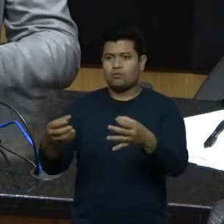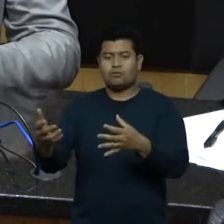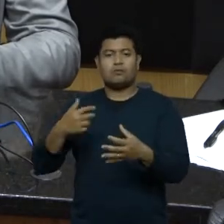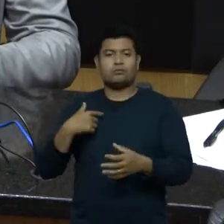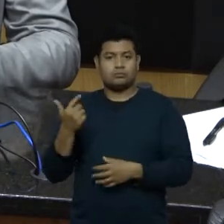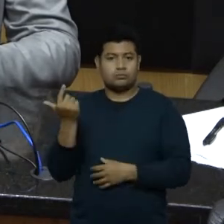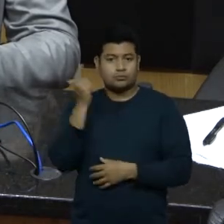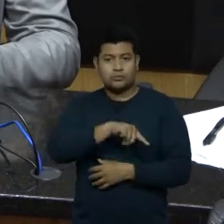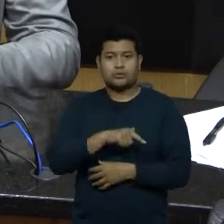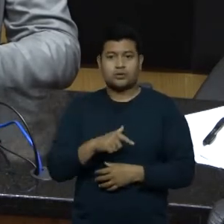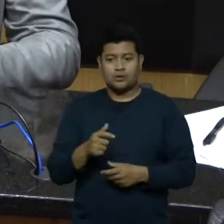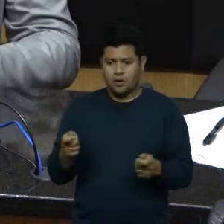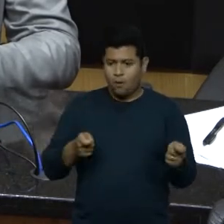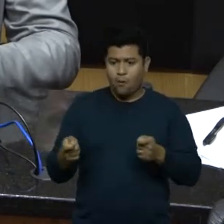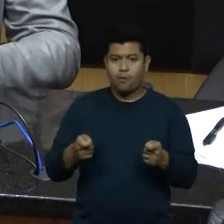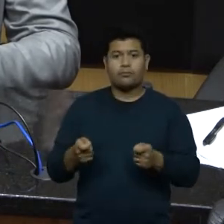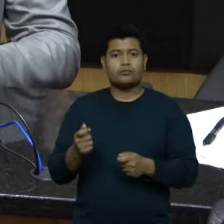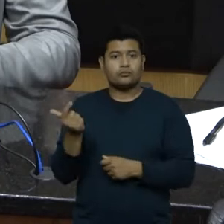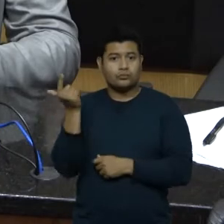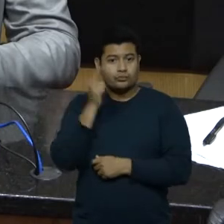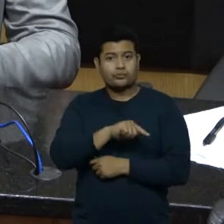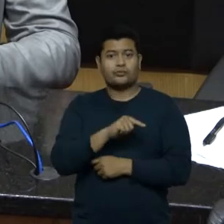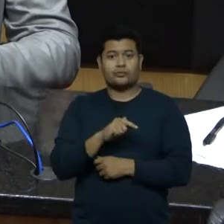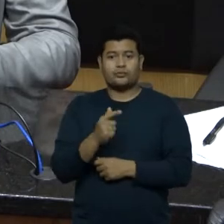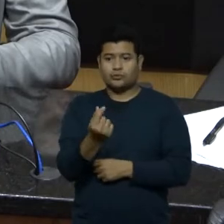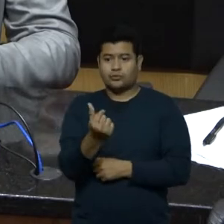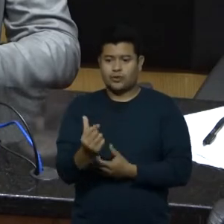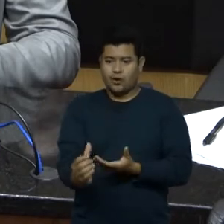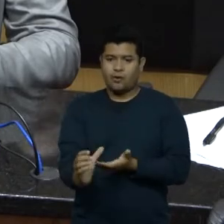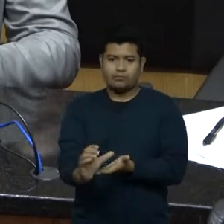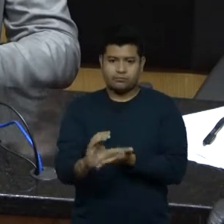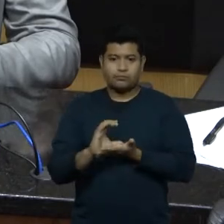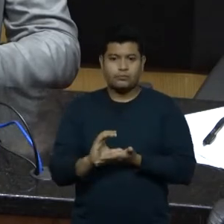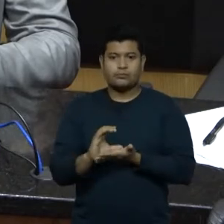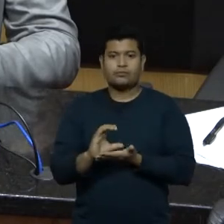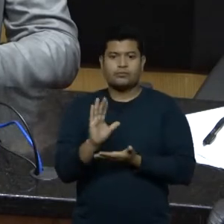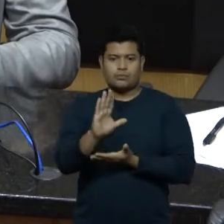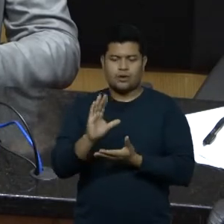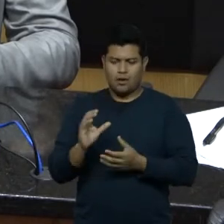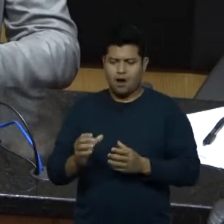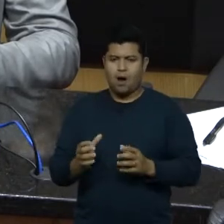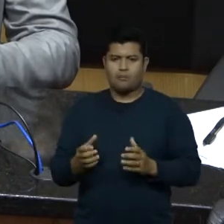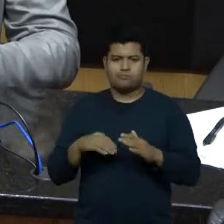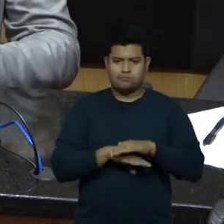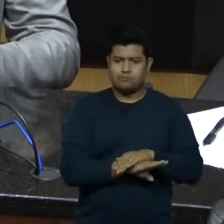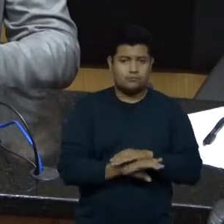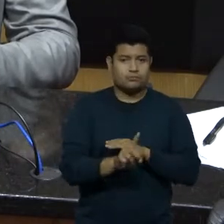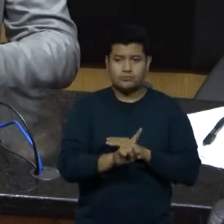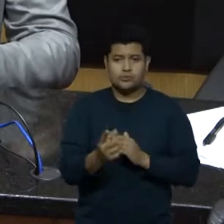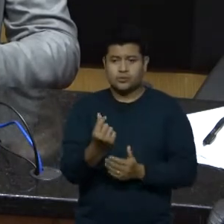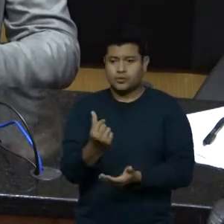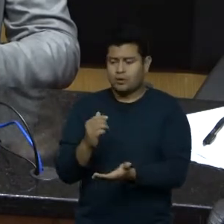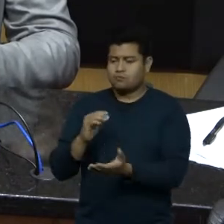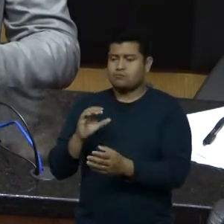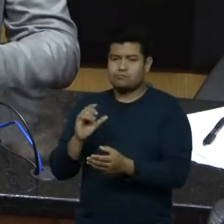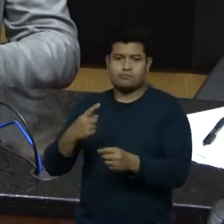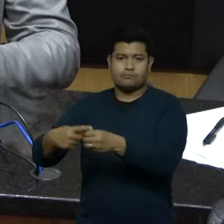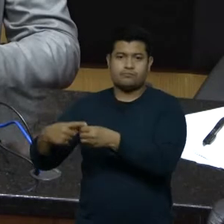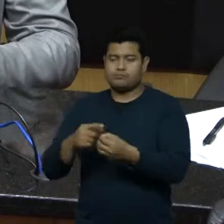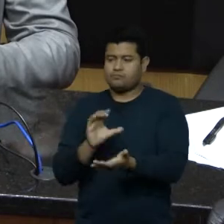deu certo hoje tem retorno para entregar para os municípios e aqui ele pode baixar o ICMS